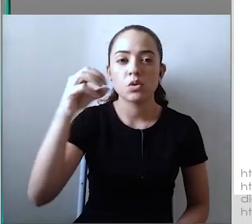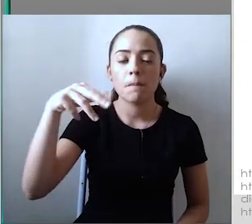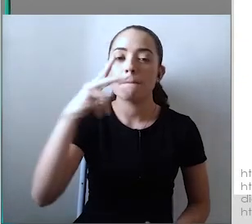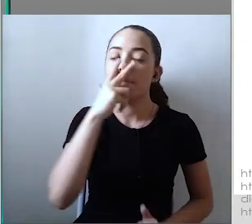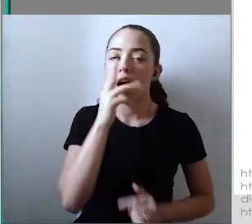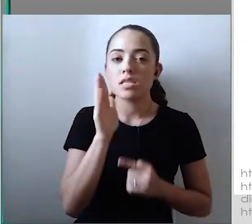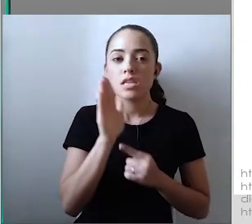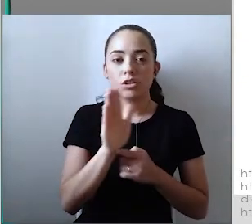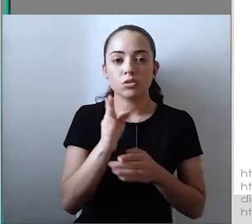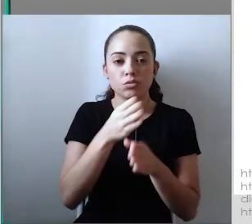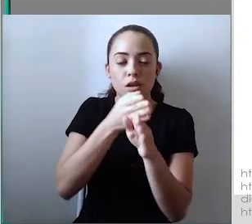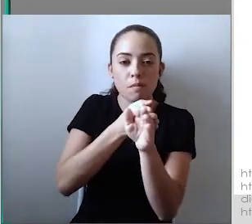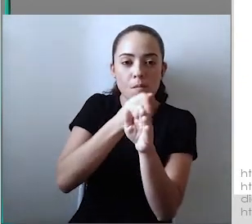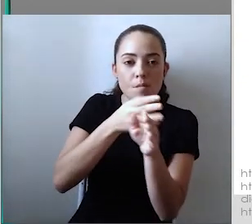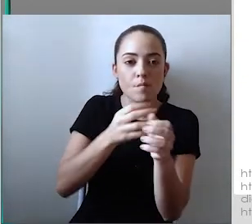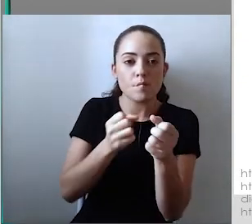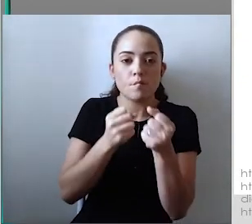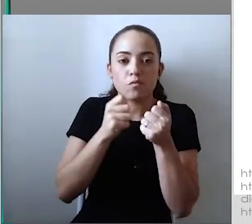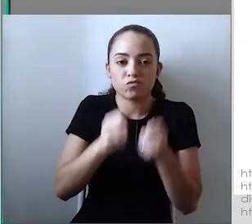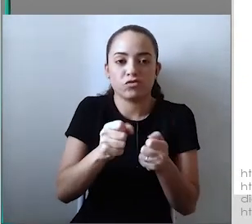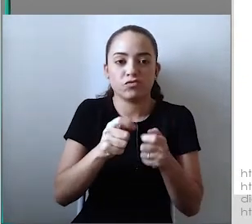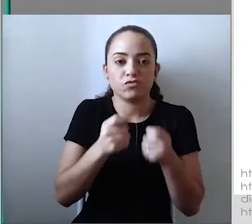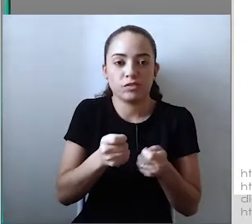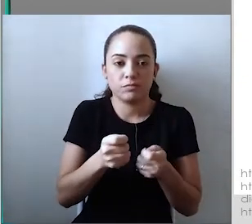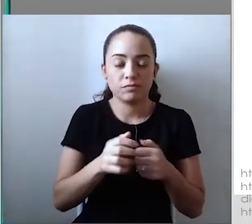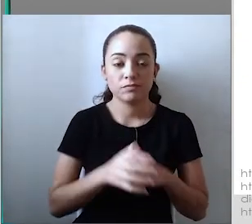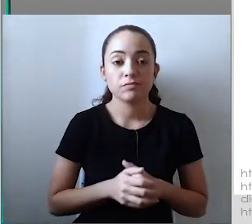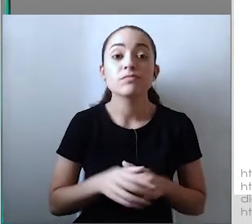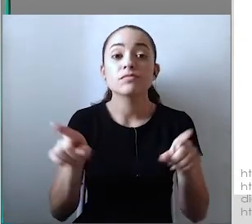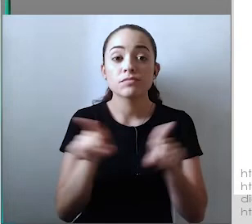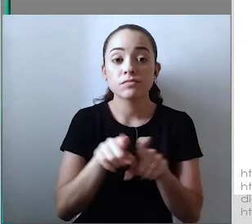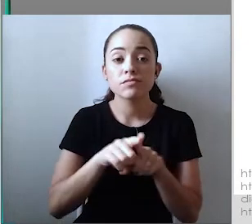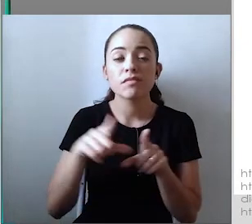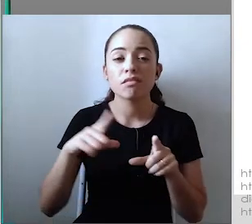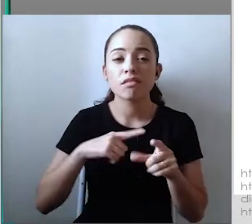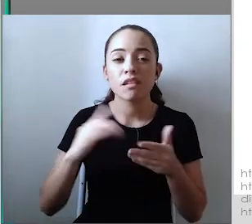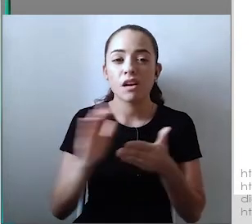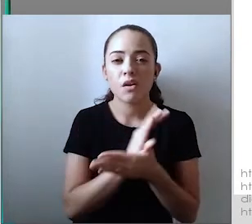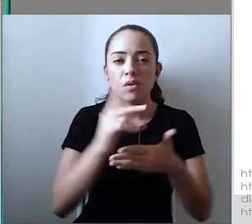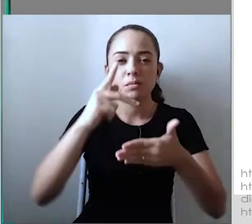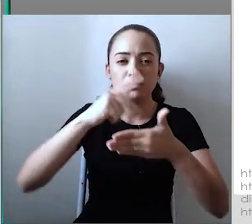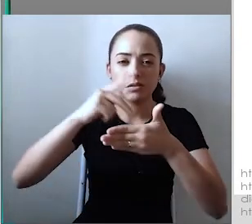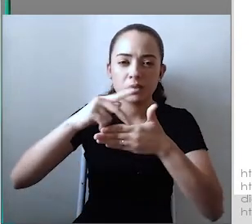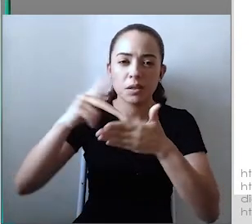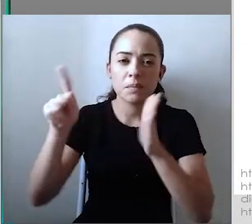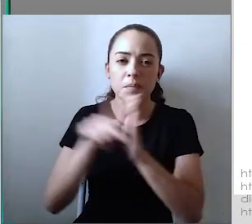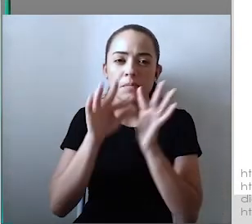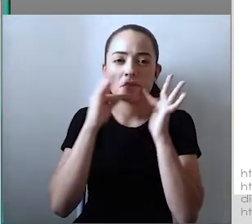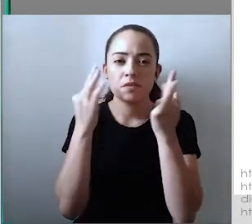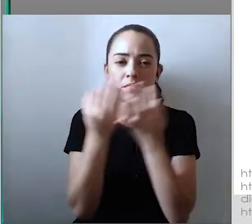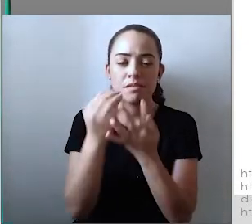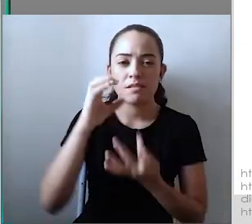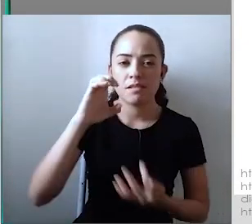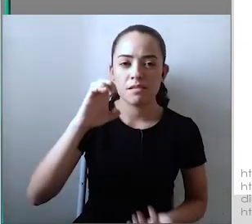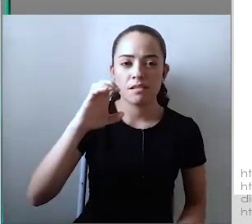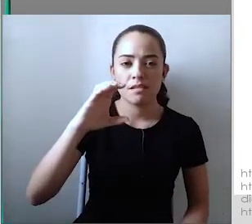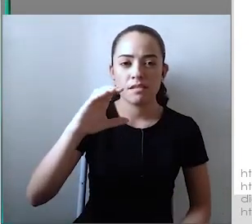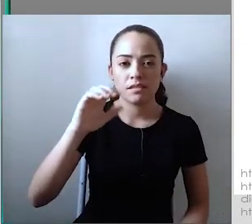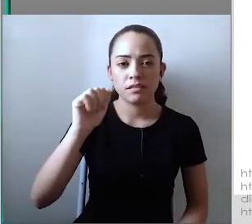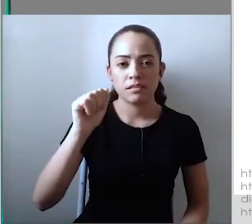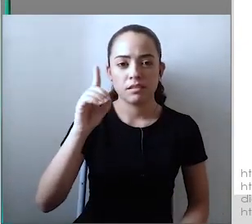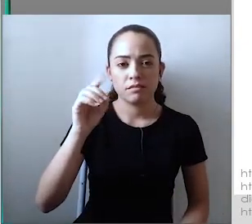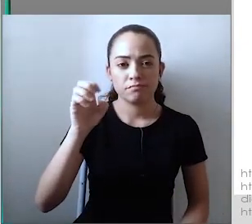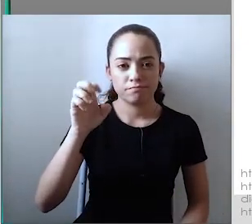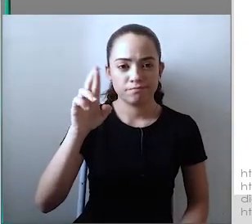ao longo desta parede. As junções de adesão são compostas pelas proteínas da família das ecaderinas, que desenvolvem